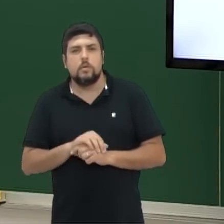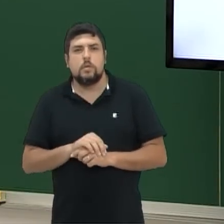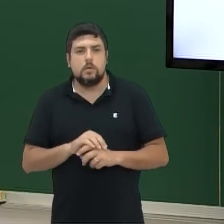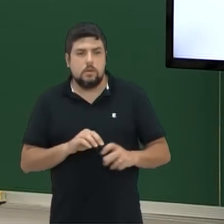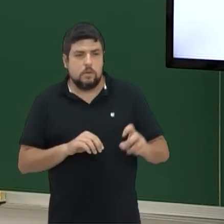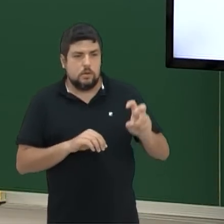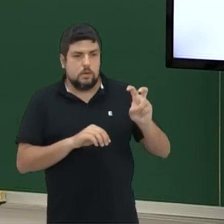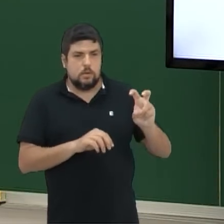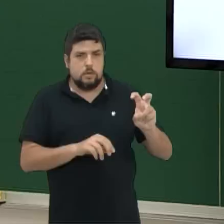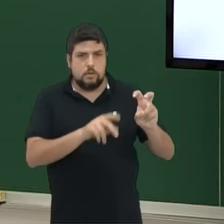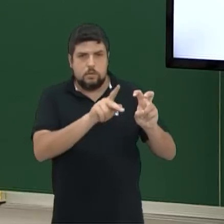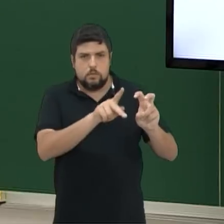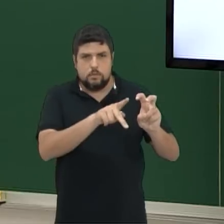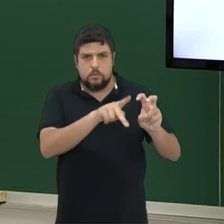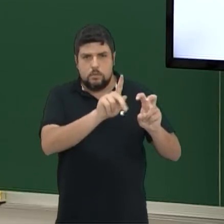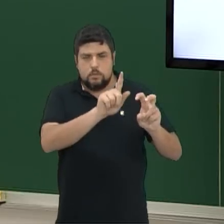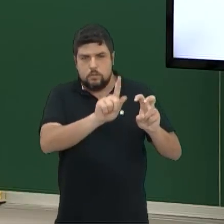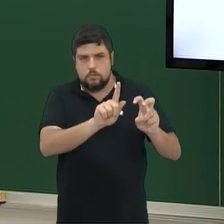quilogramas